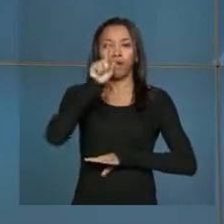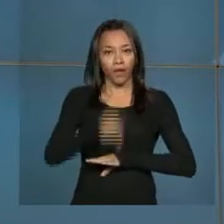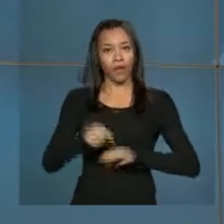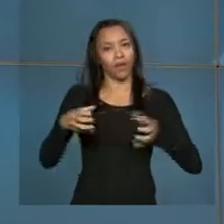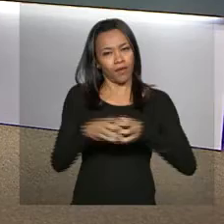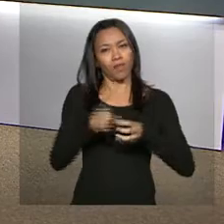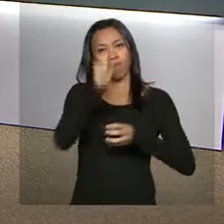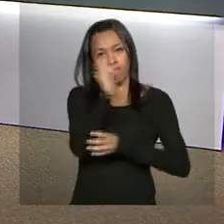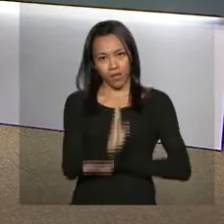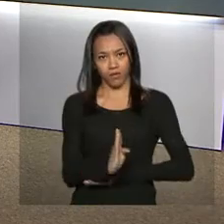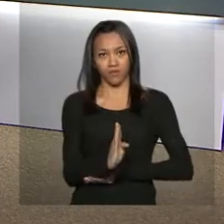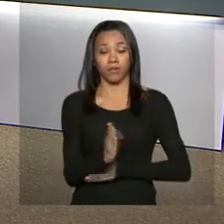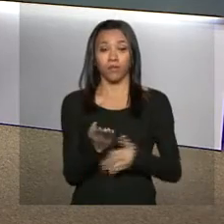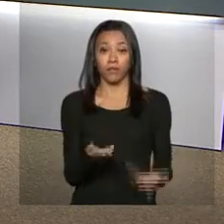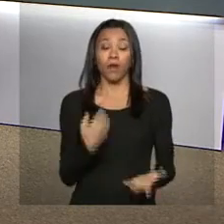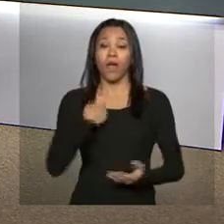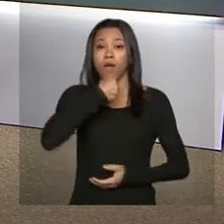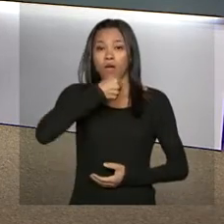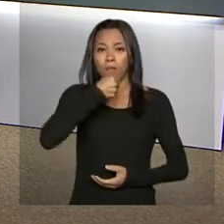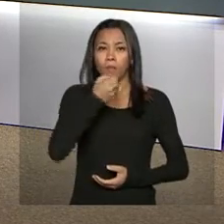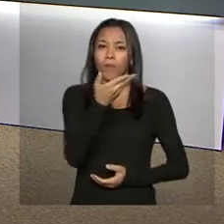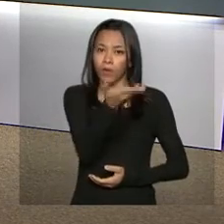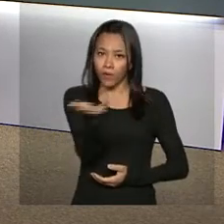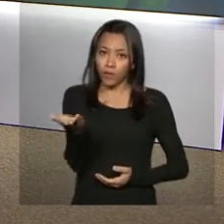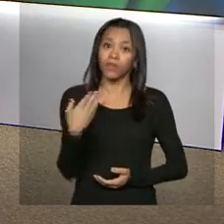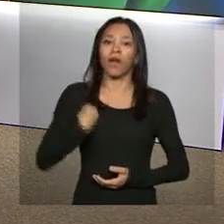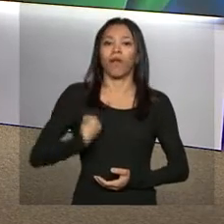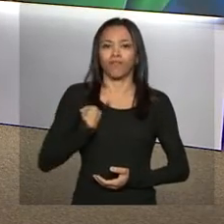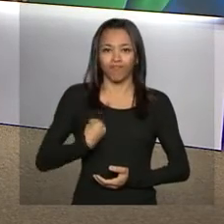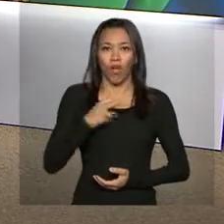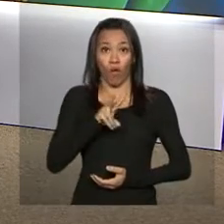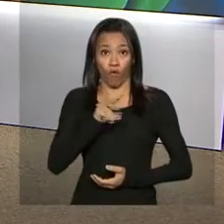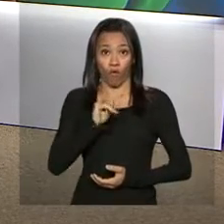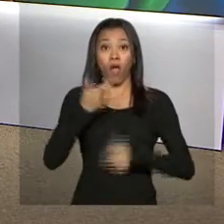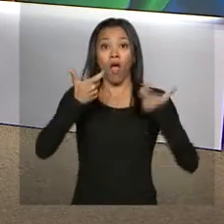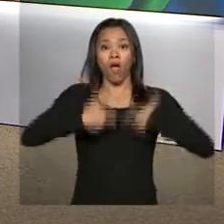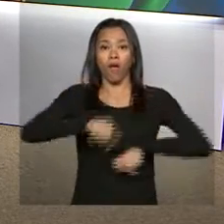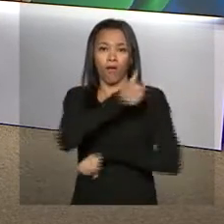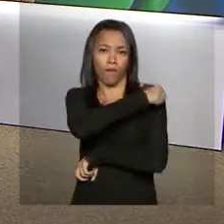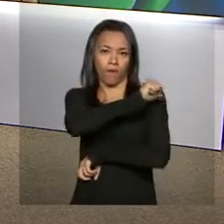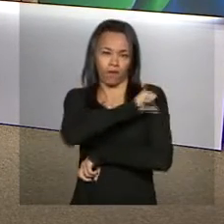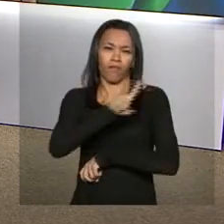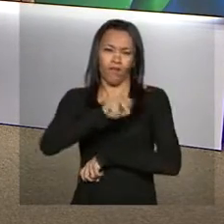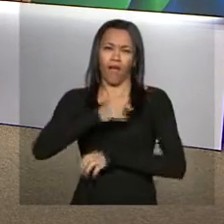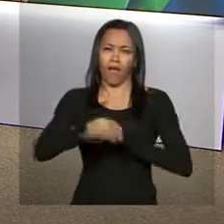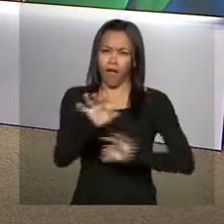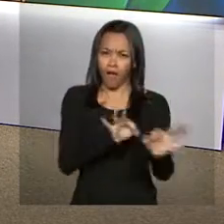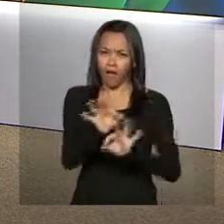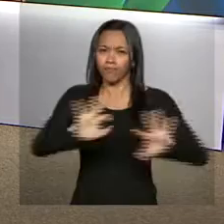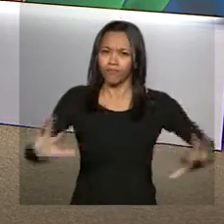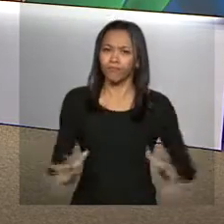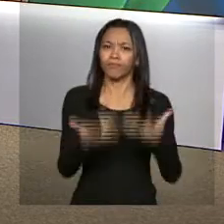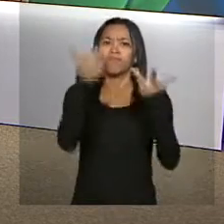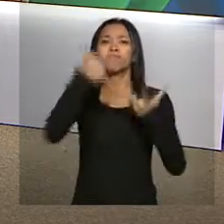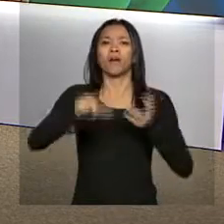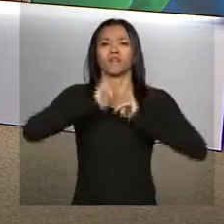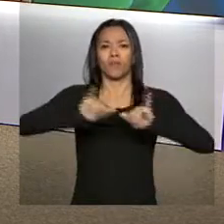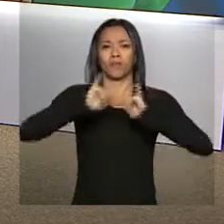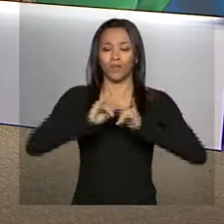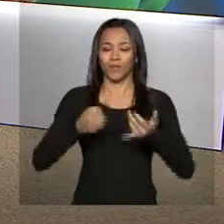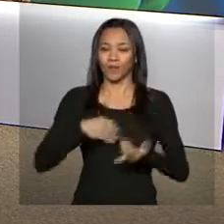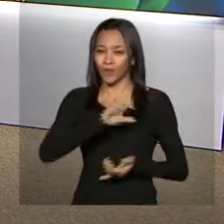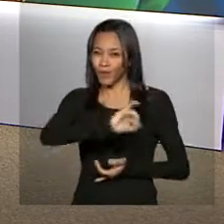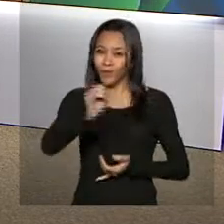caso do brasil a repórter carolina rocha está ao vivo no rio de janeiro onde será o evento e tem mais informações